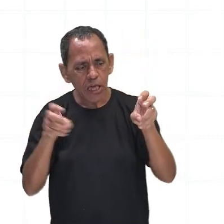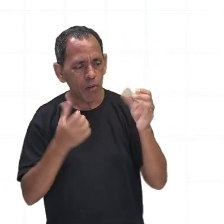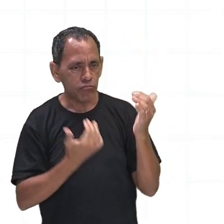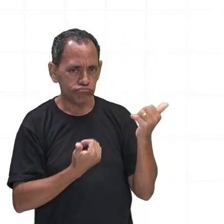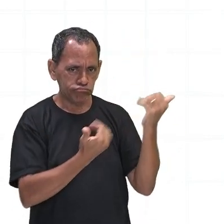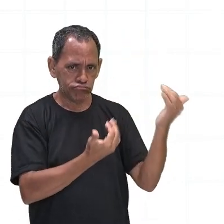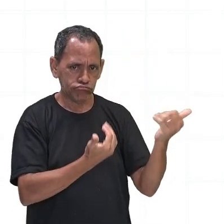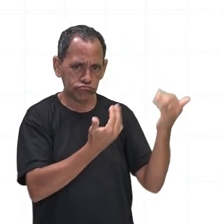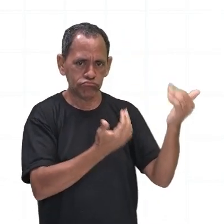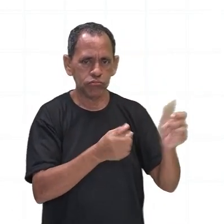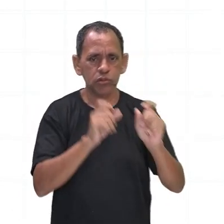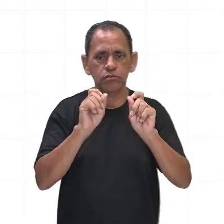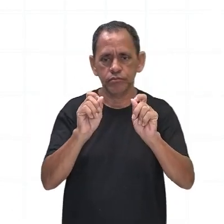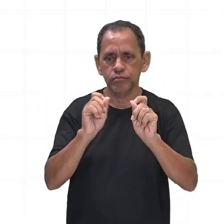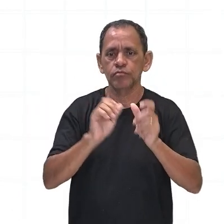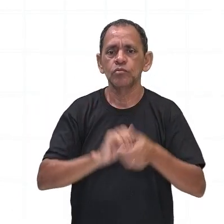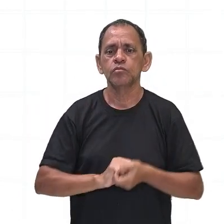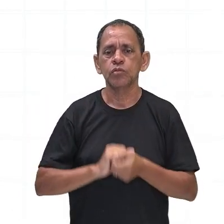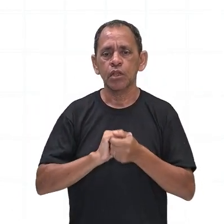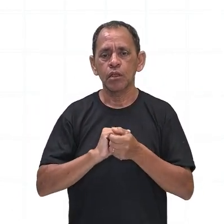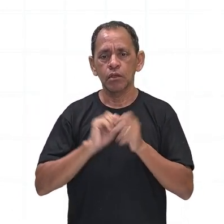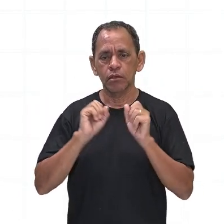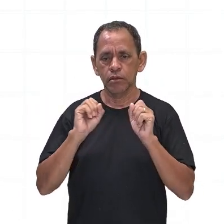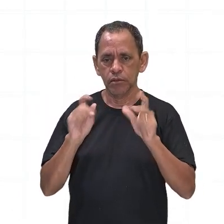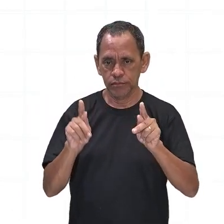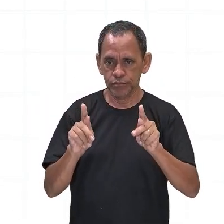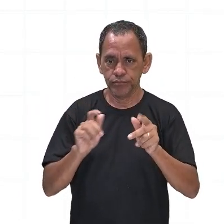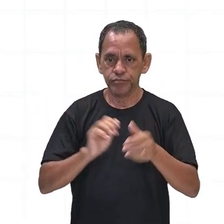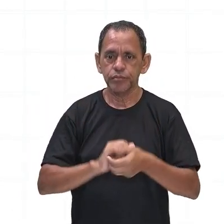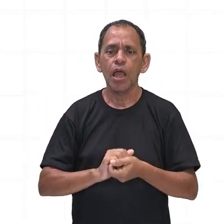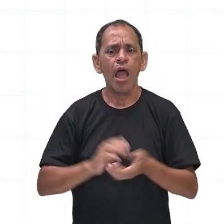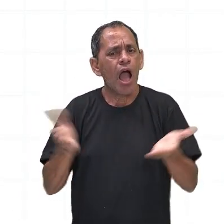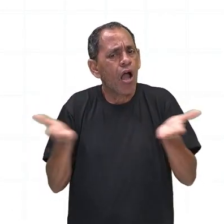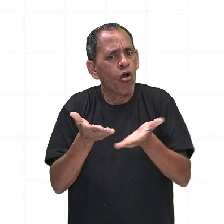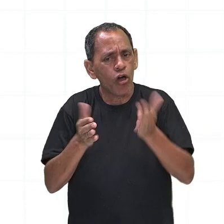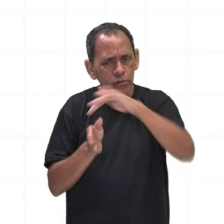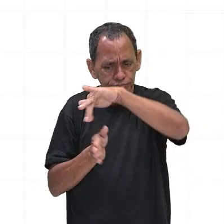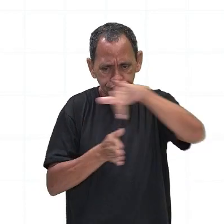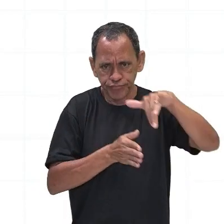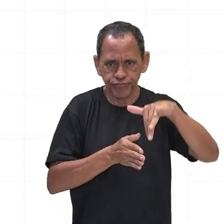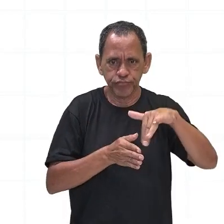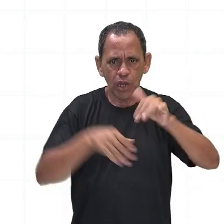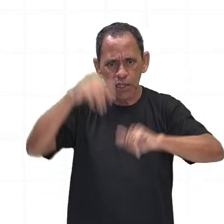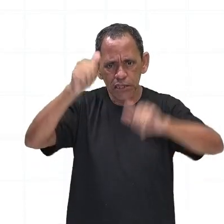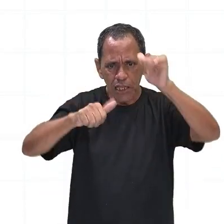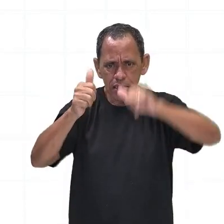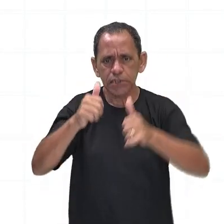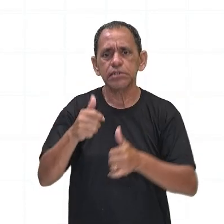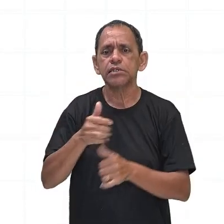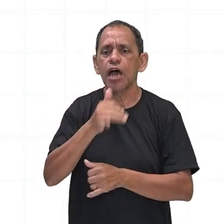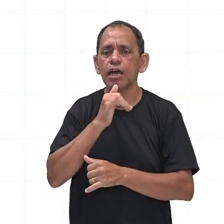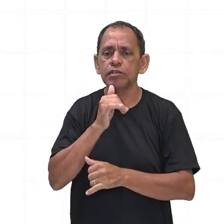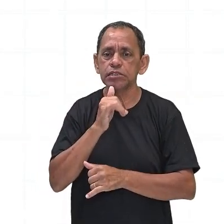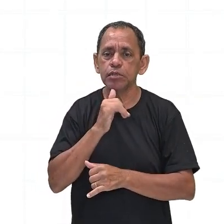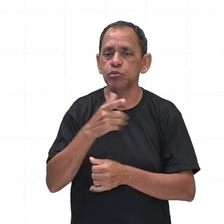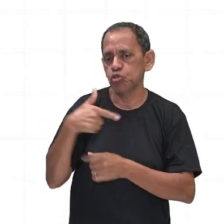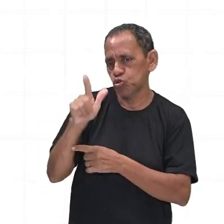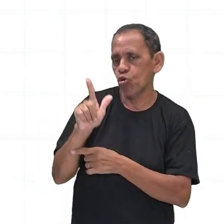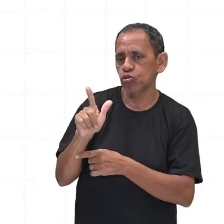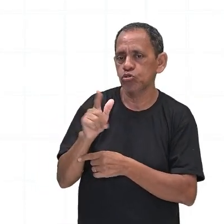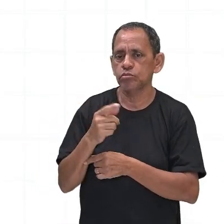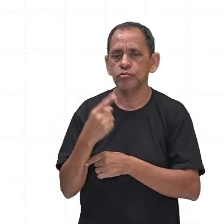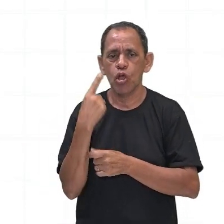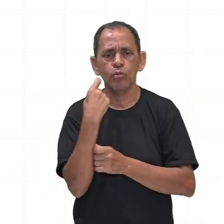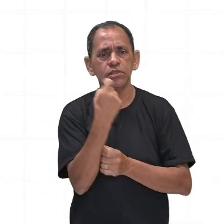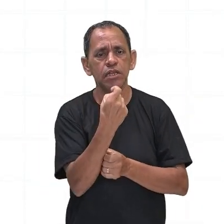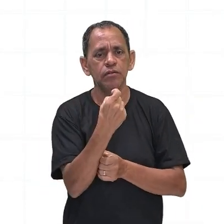nossa oração. Ok, gente? Vamos analisar outros exemplos, colocando aí para vocês. Observem,